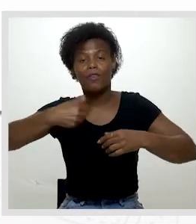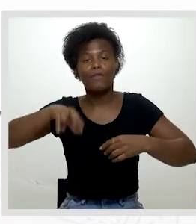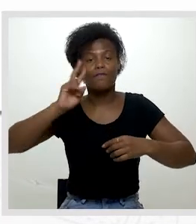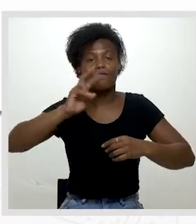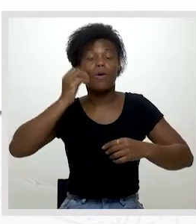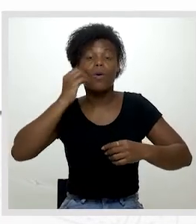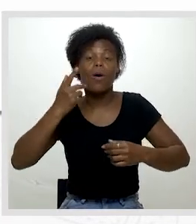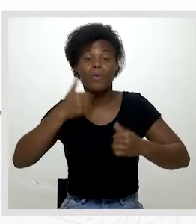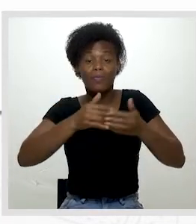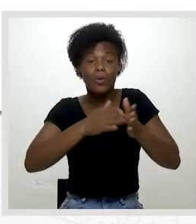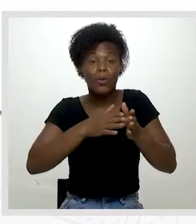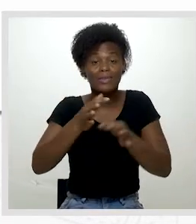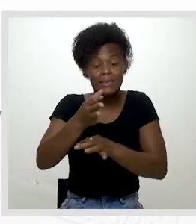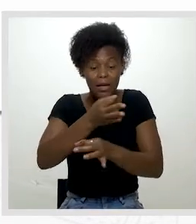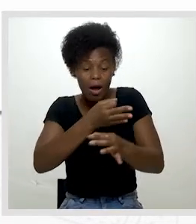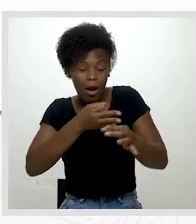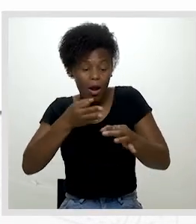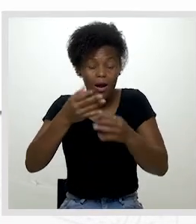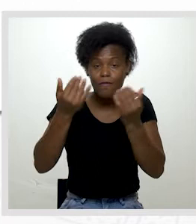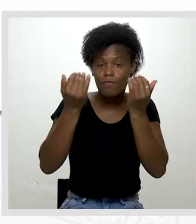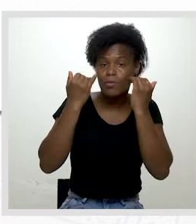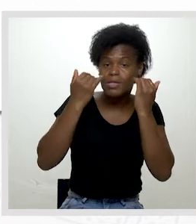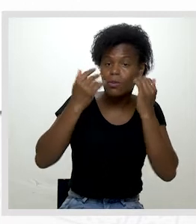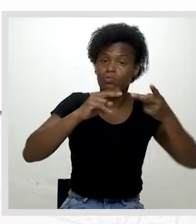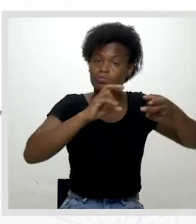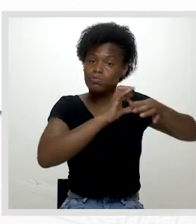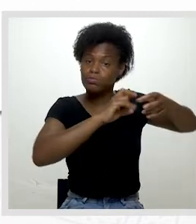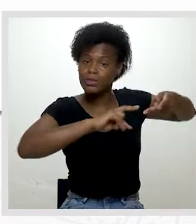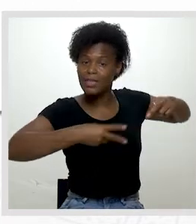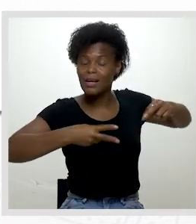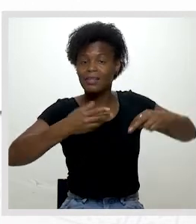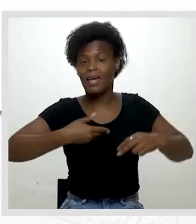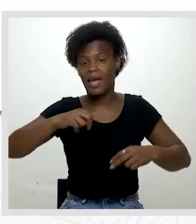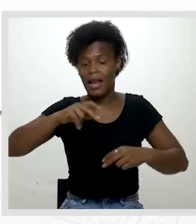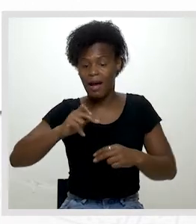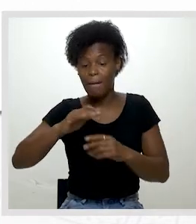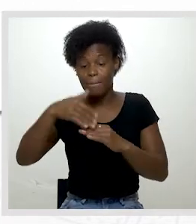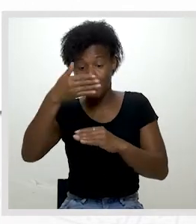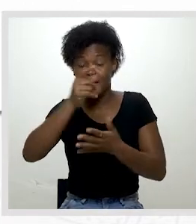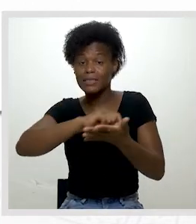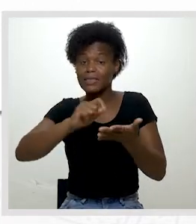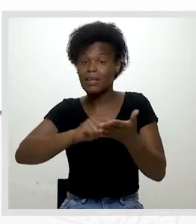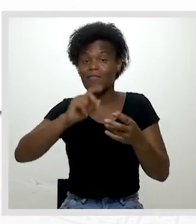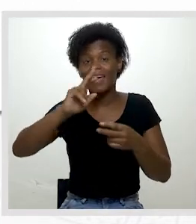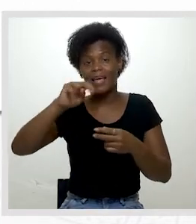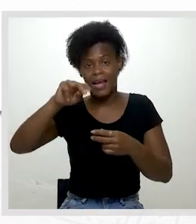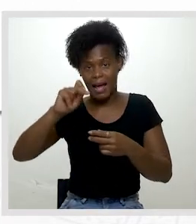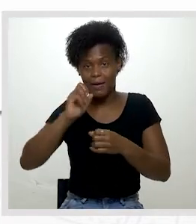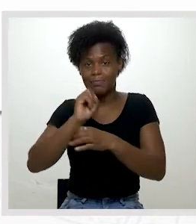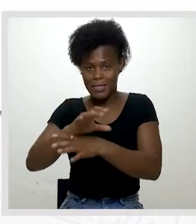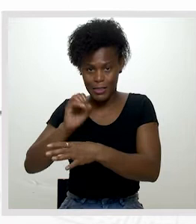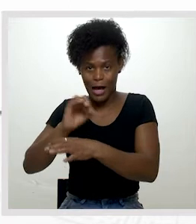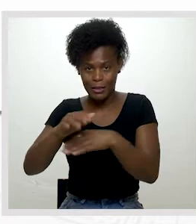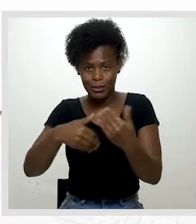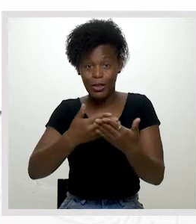todas as células, a informação genética do DNA é, em primeiro lugar, transcrita em RNA mensageiro e só depois